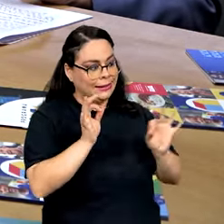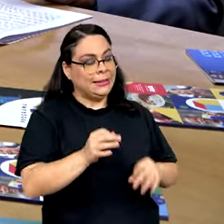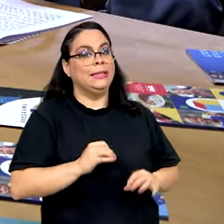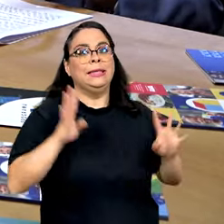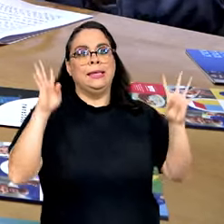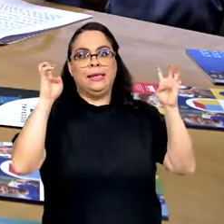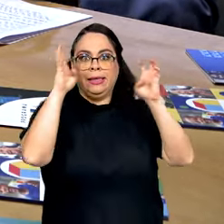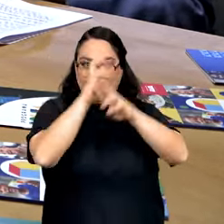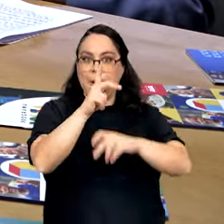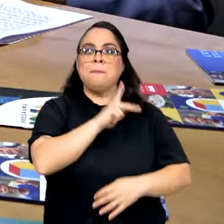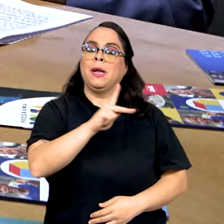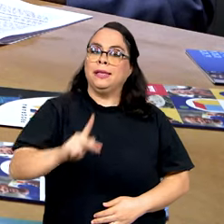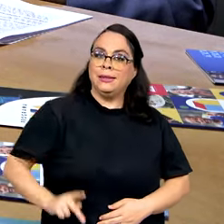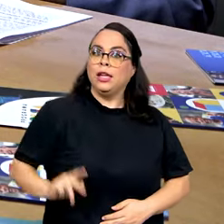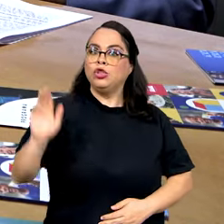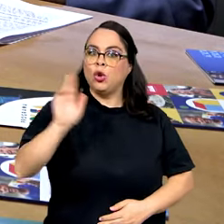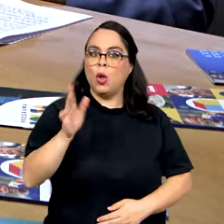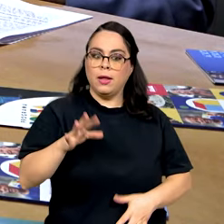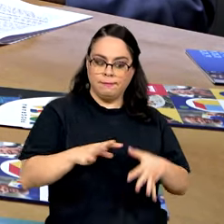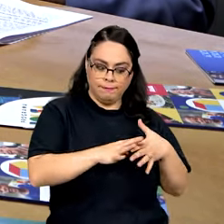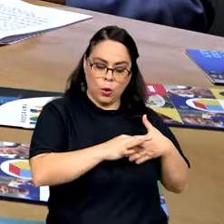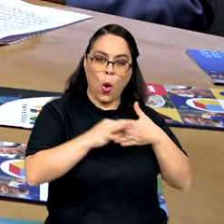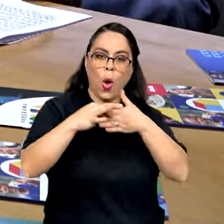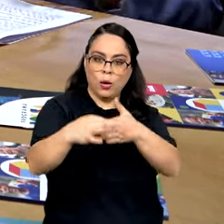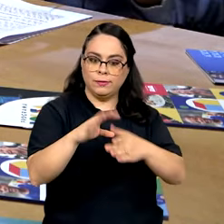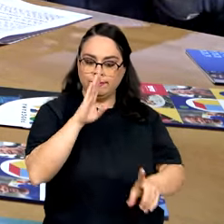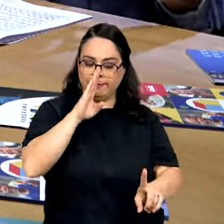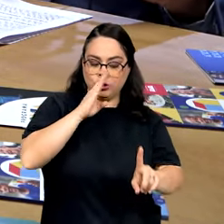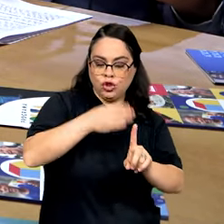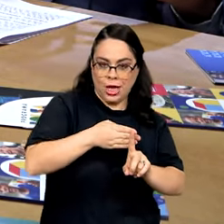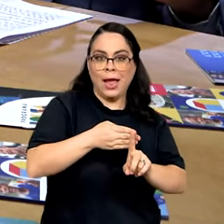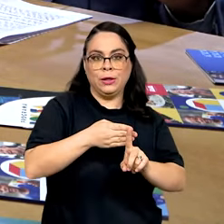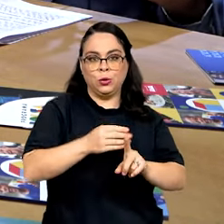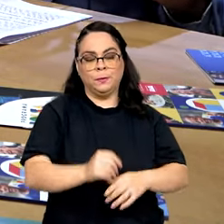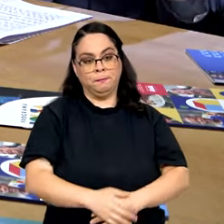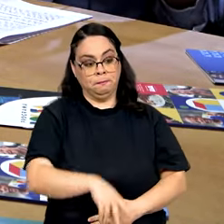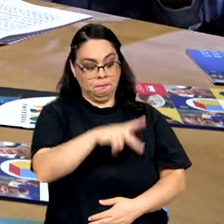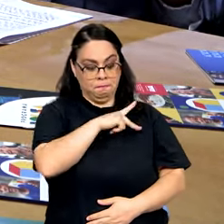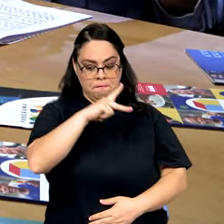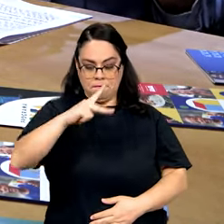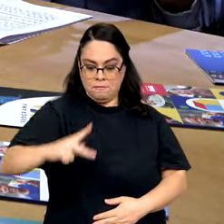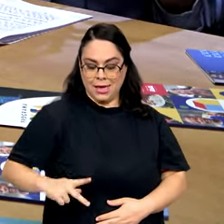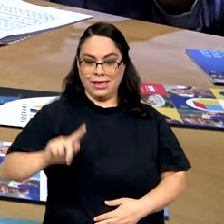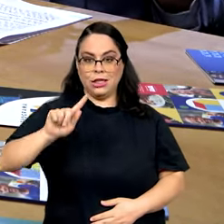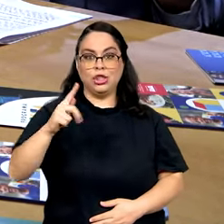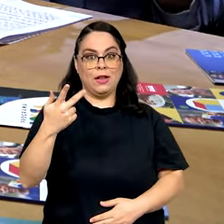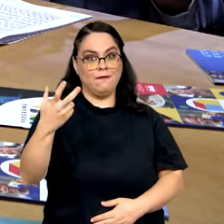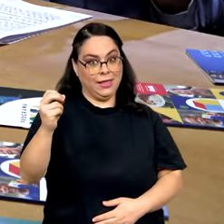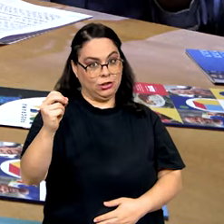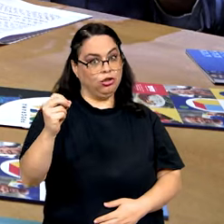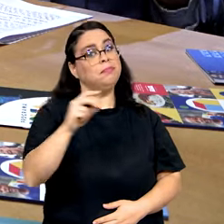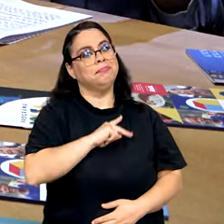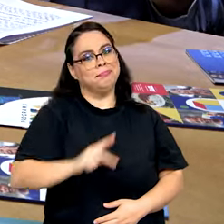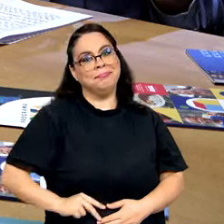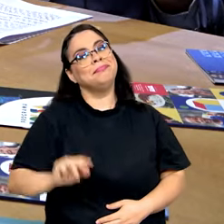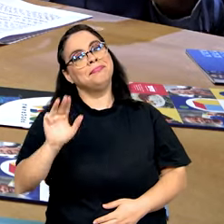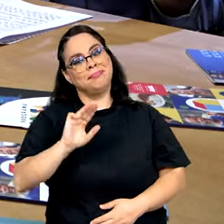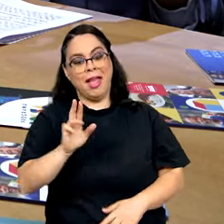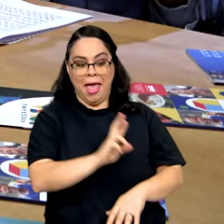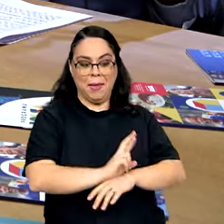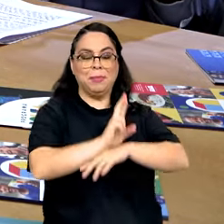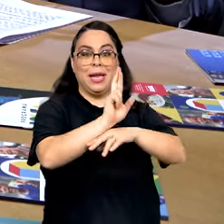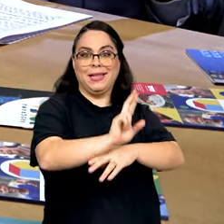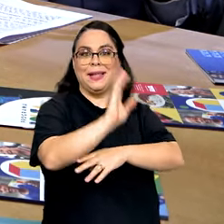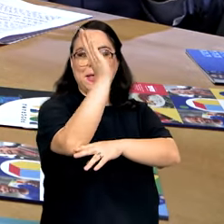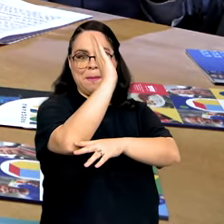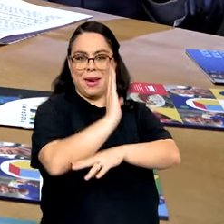né o presidente Lula coordenou diretamente ele como é o presidente do G20 representando